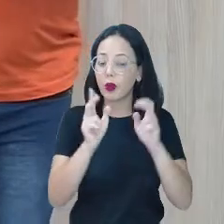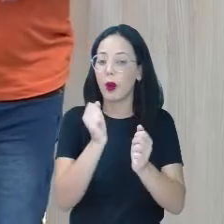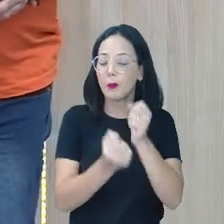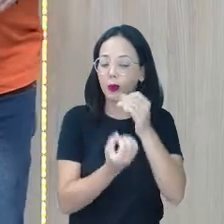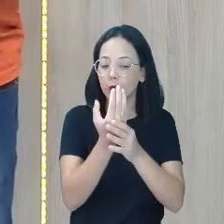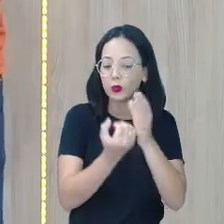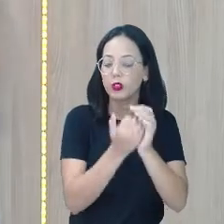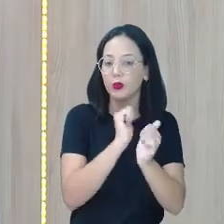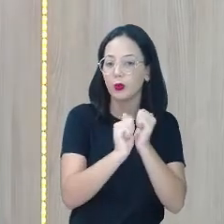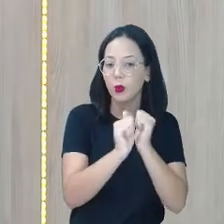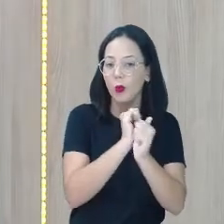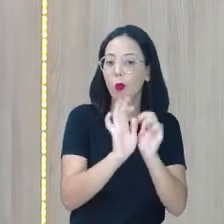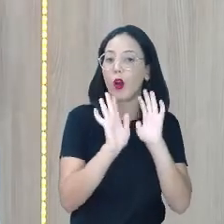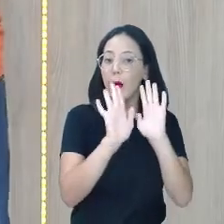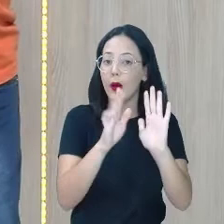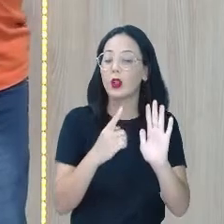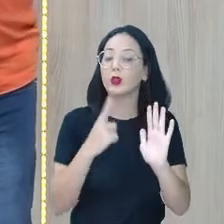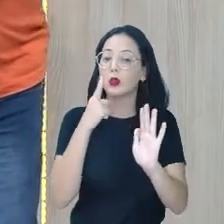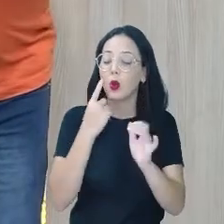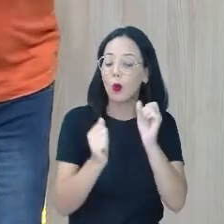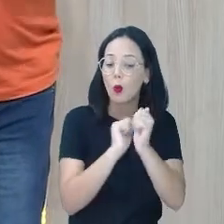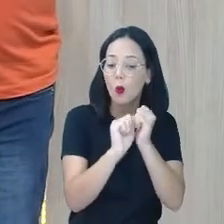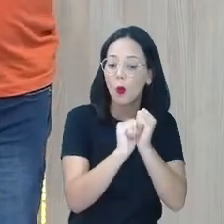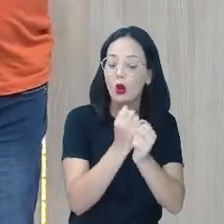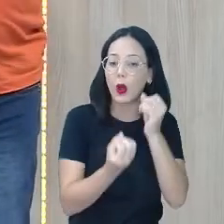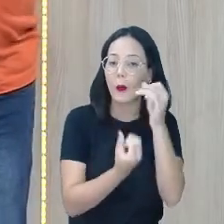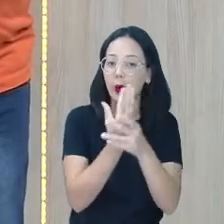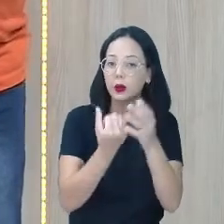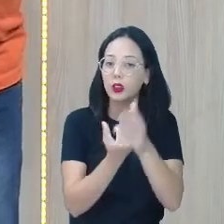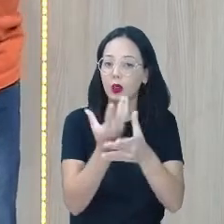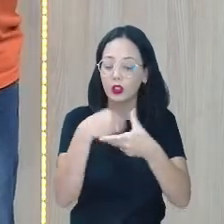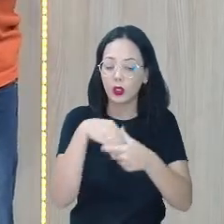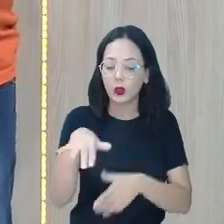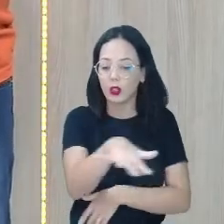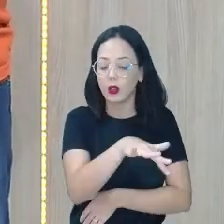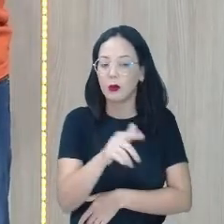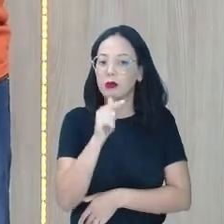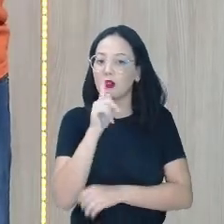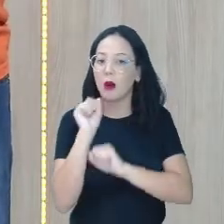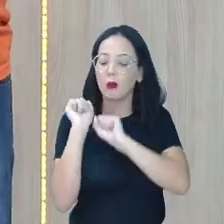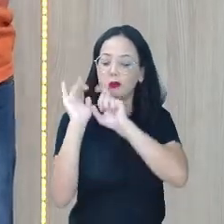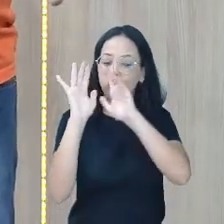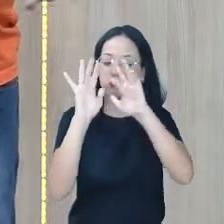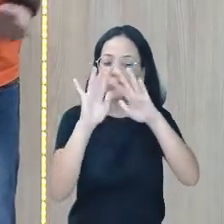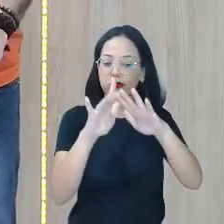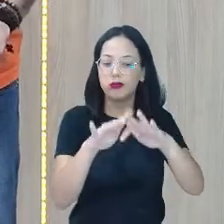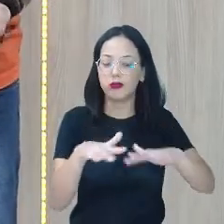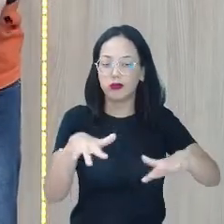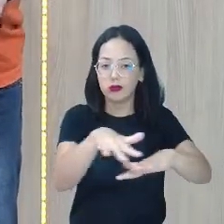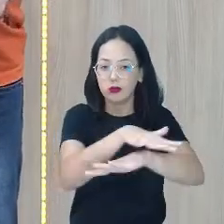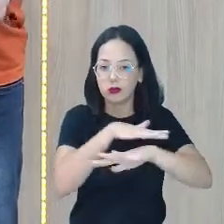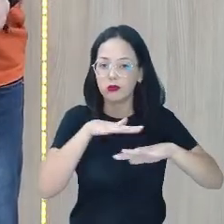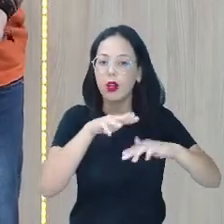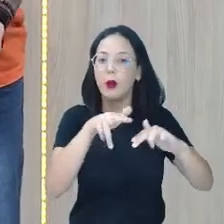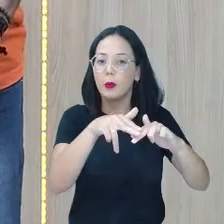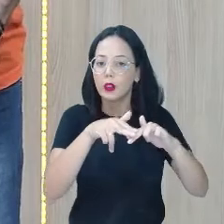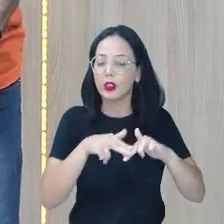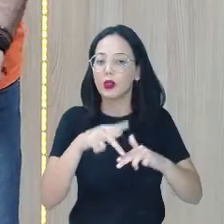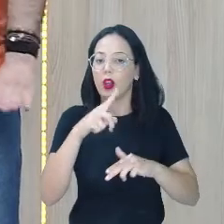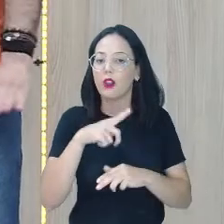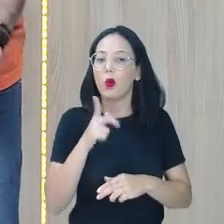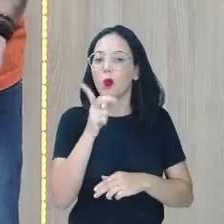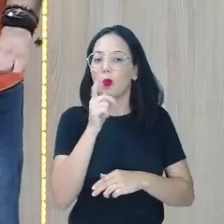produção do arroz, mas o arroz ele é produzido em territórios alagados, né? Então, você tem ali aquela água, né,